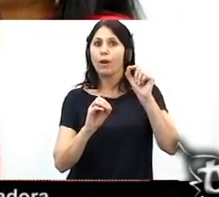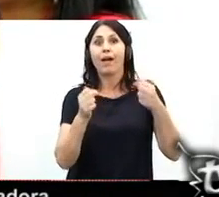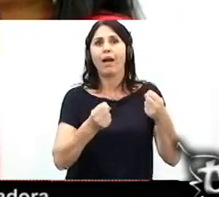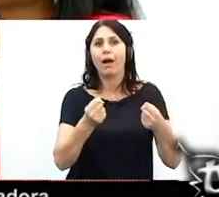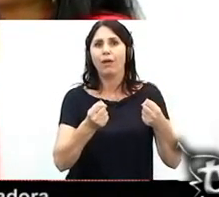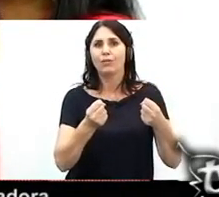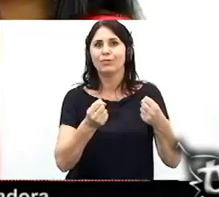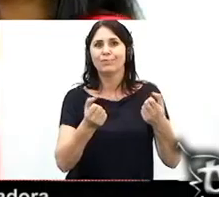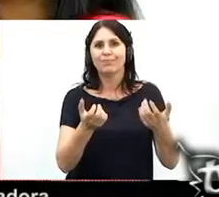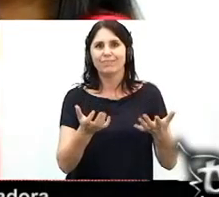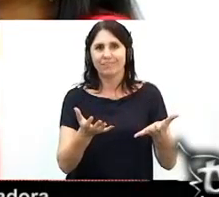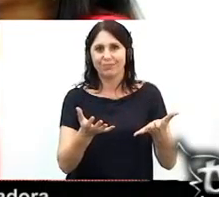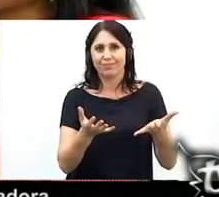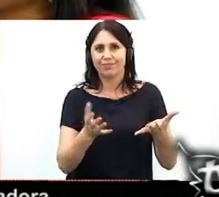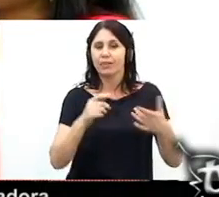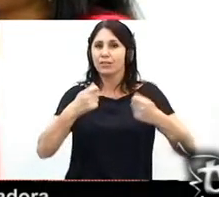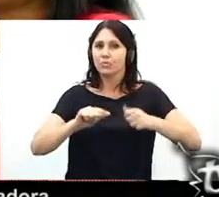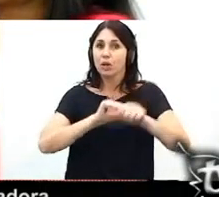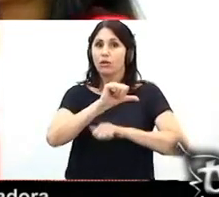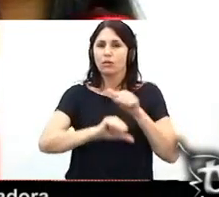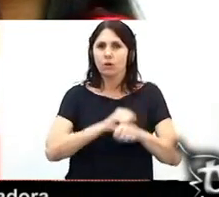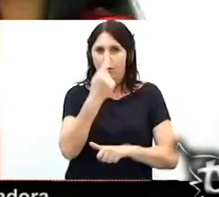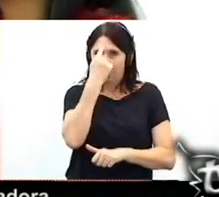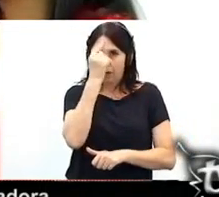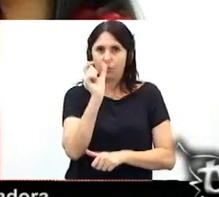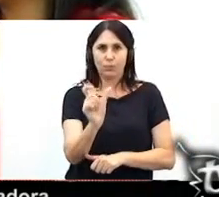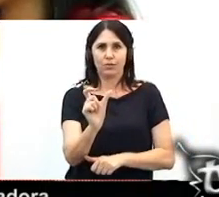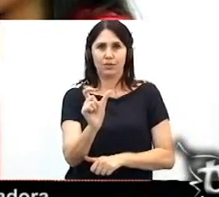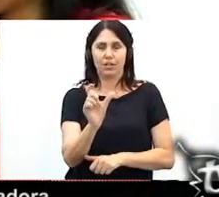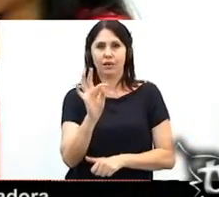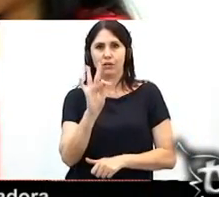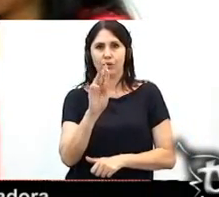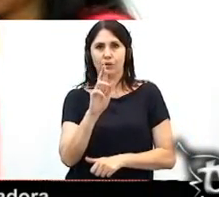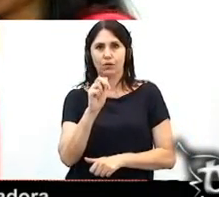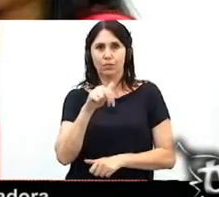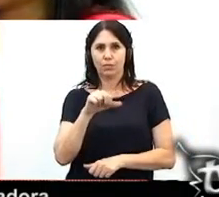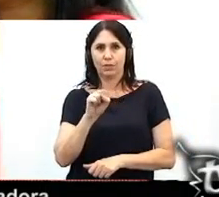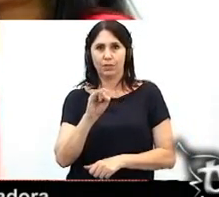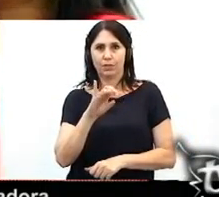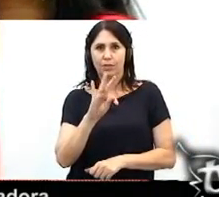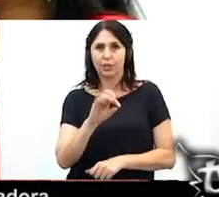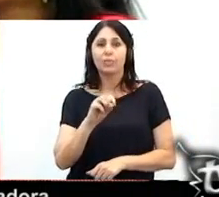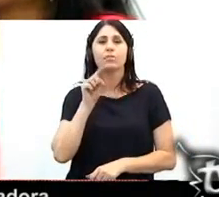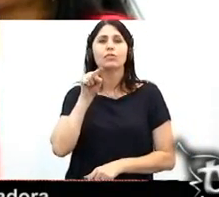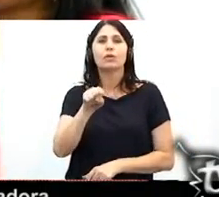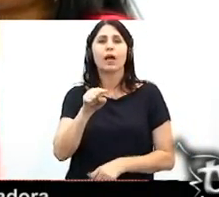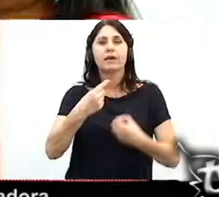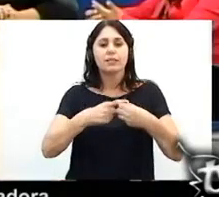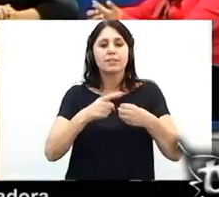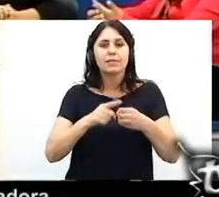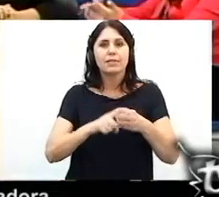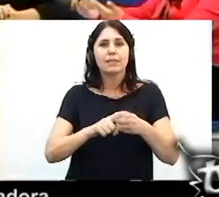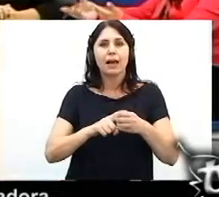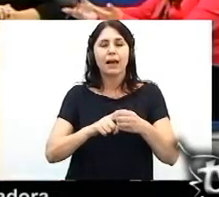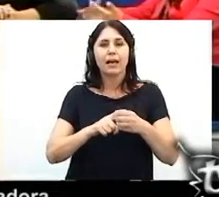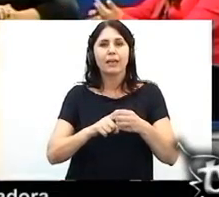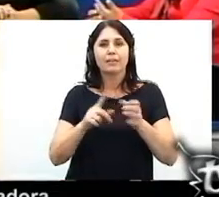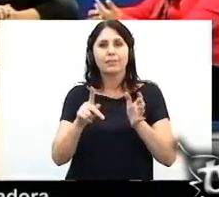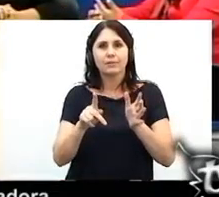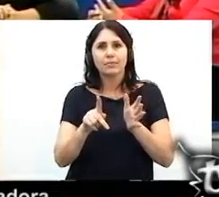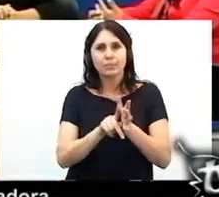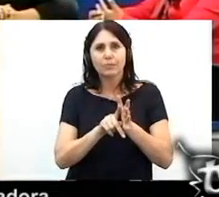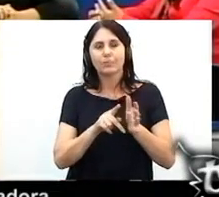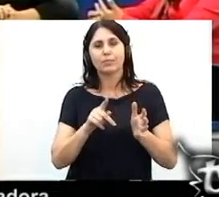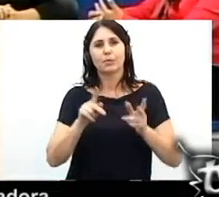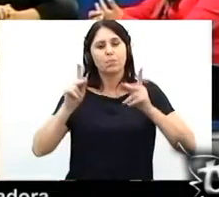somente de trânsito, de veículos, porque quando nós falamos em trânsito, a primeira coisa que nós pensamos é veículos, mesmo que